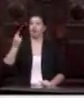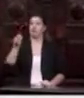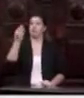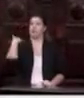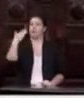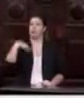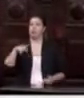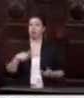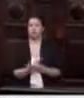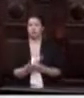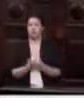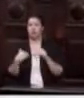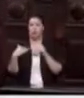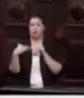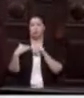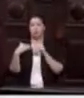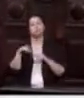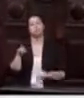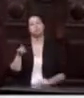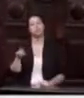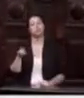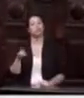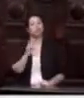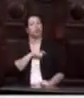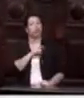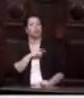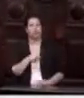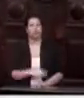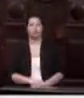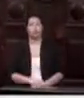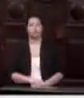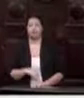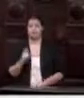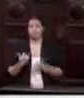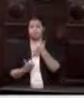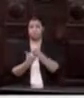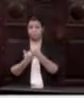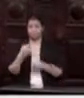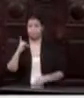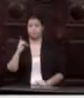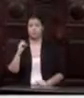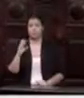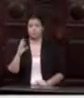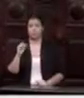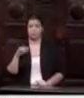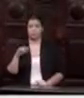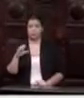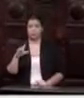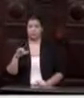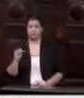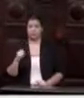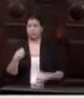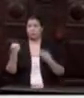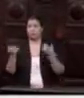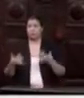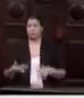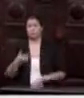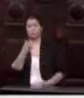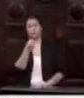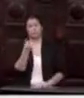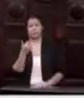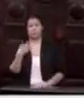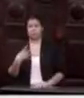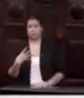por ter sido conivente com algum comportamento. É o governador Dornelles, que diz que já de 2014